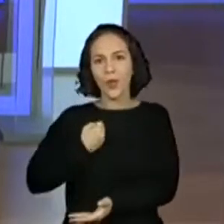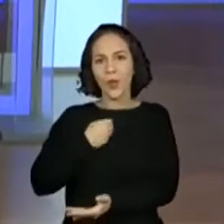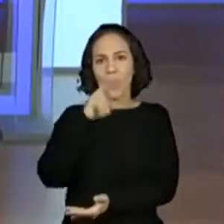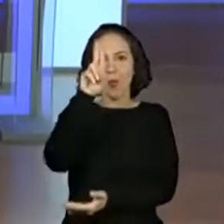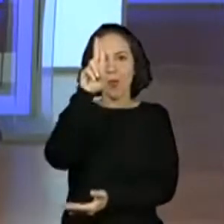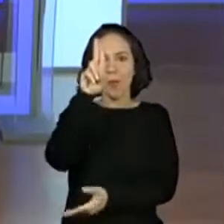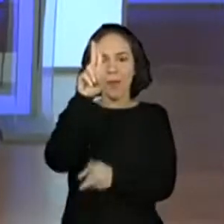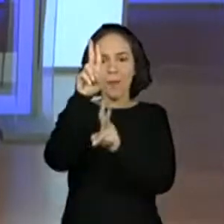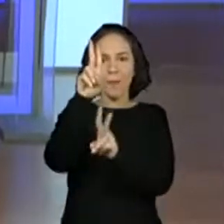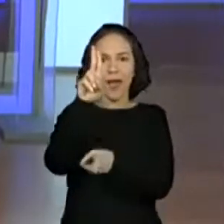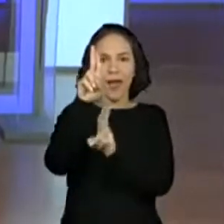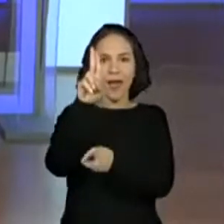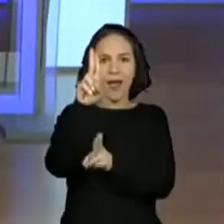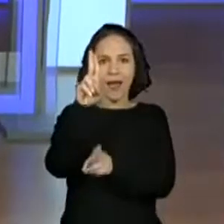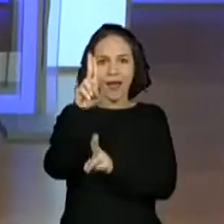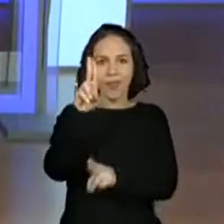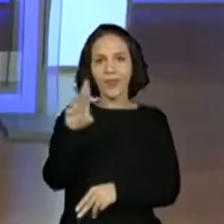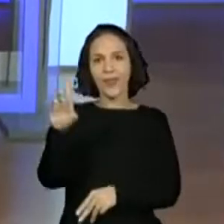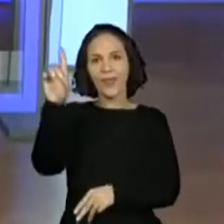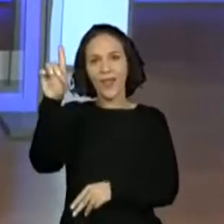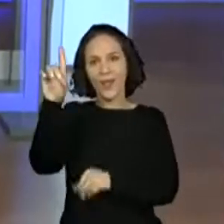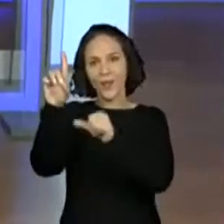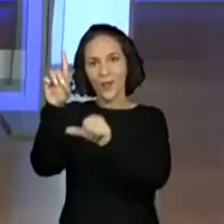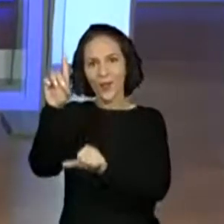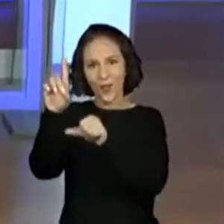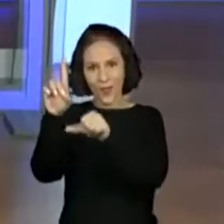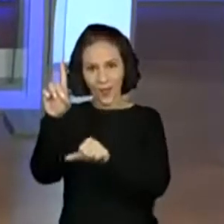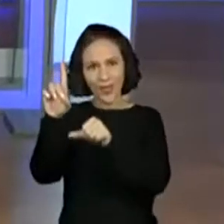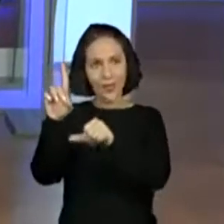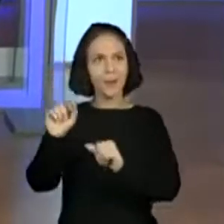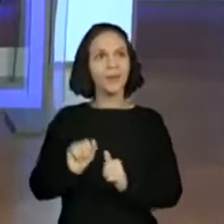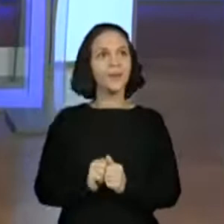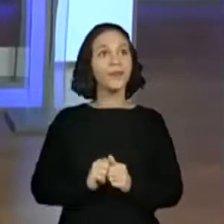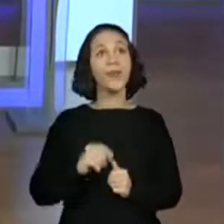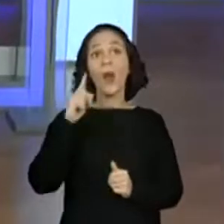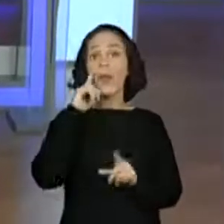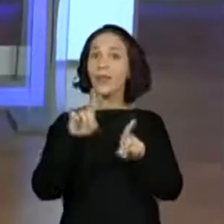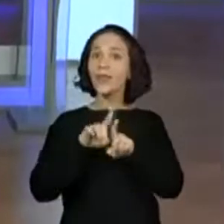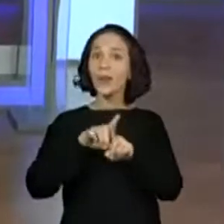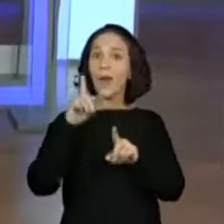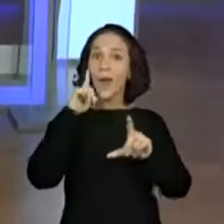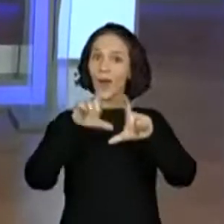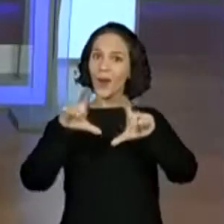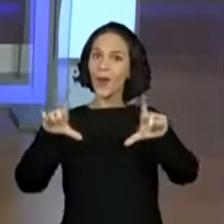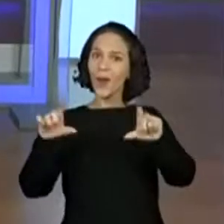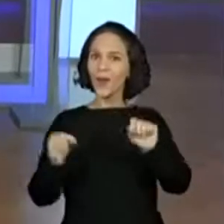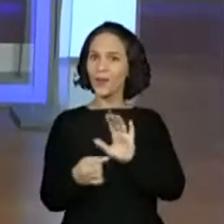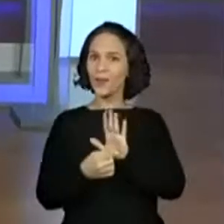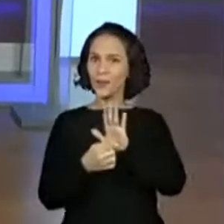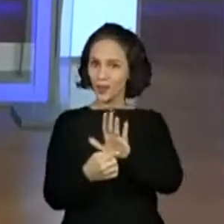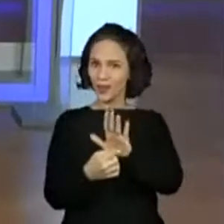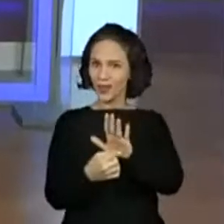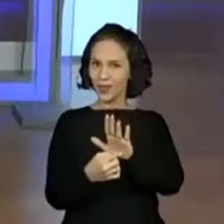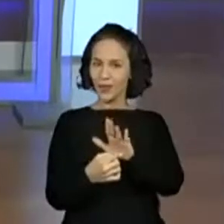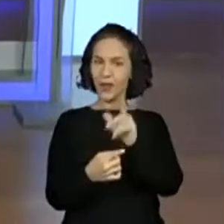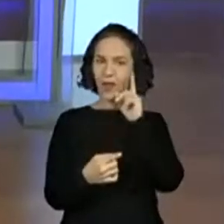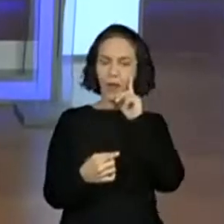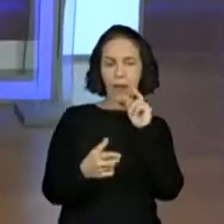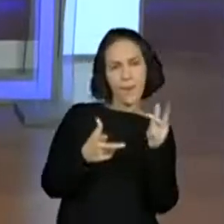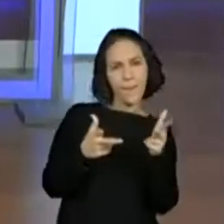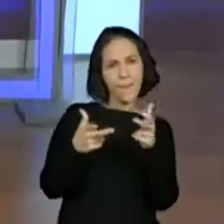ajuda bastante, né, professora? Ajuda bastante. Nós trouxemos um quadro aqui também para mostrar para vocês e observarmos